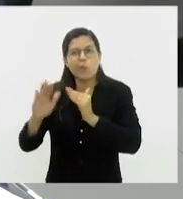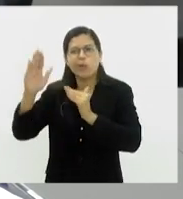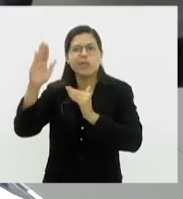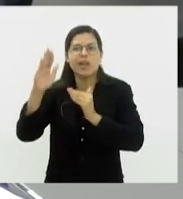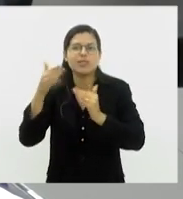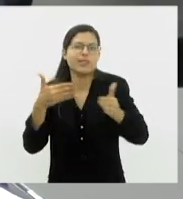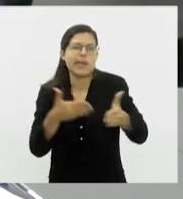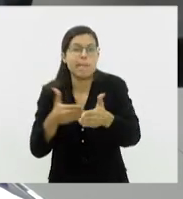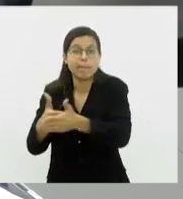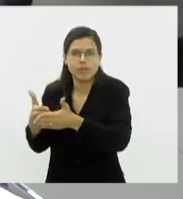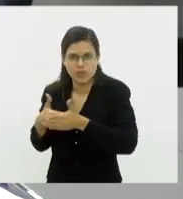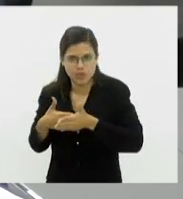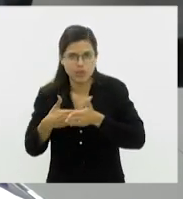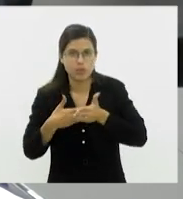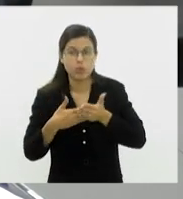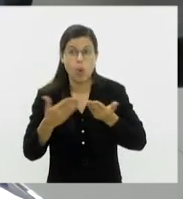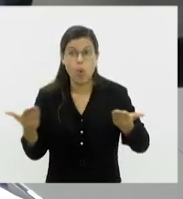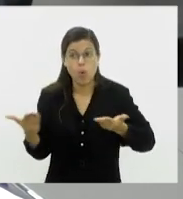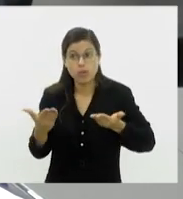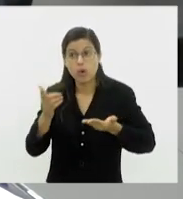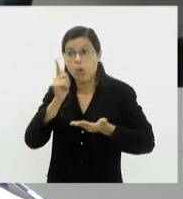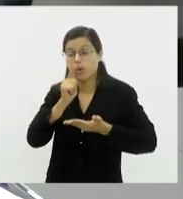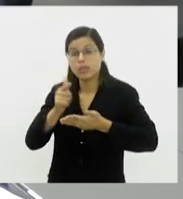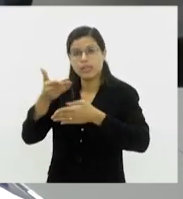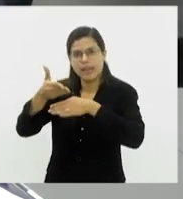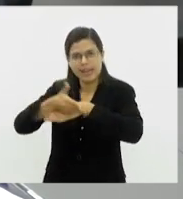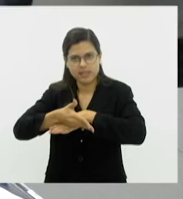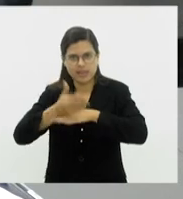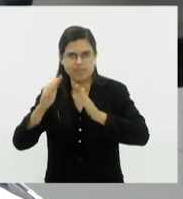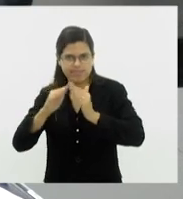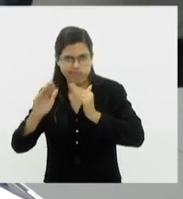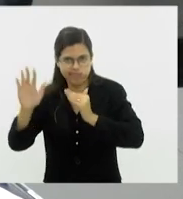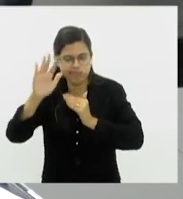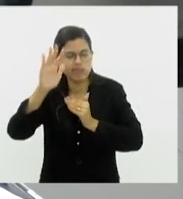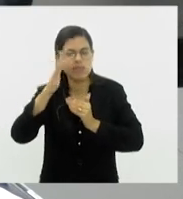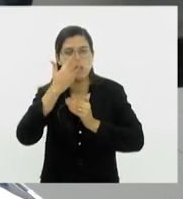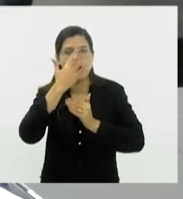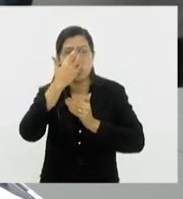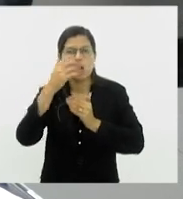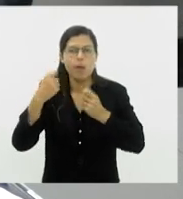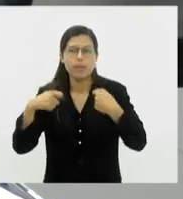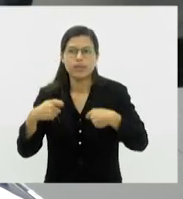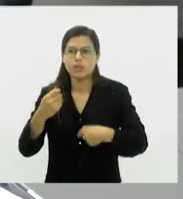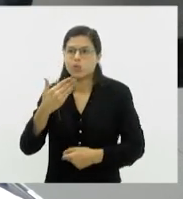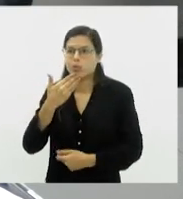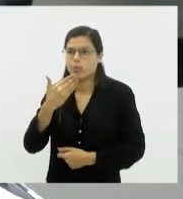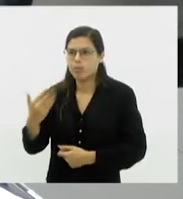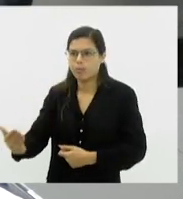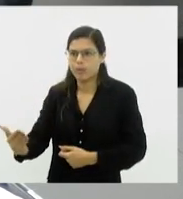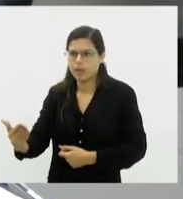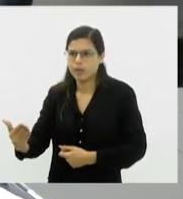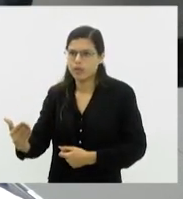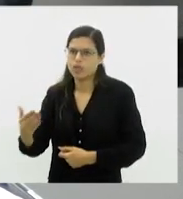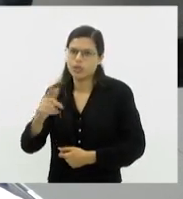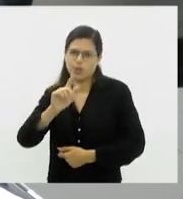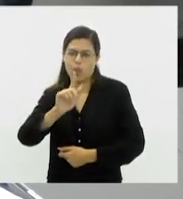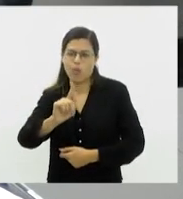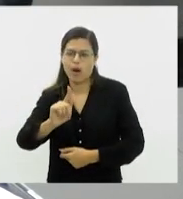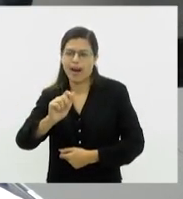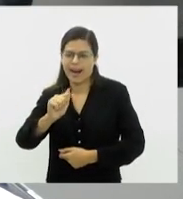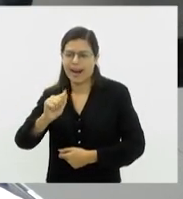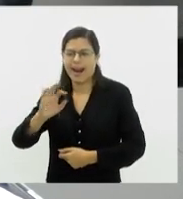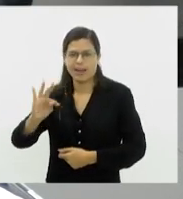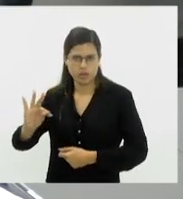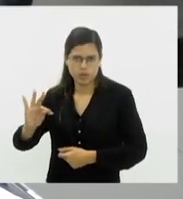hoje para que eu possa entrar numa comunidade constantemente eu tenho que solicitar ou patamo ou Gate E aí o